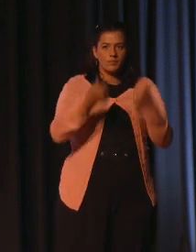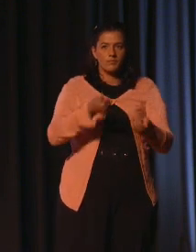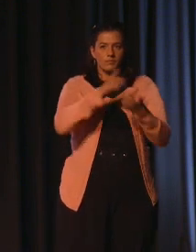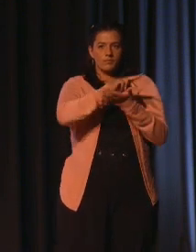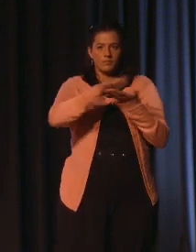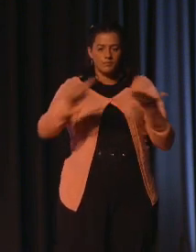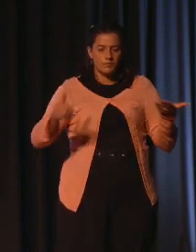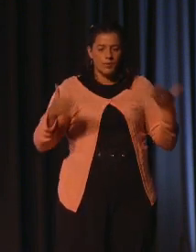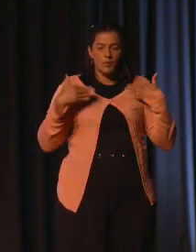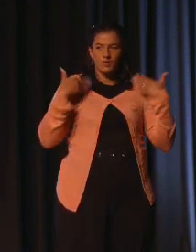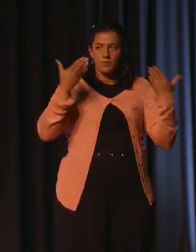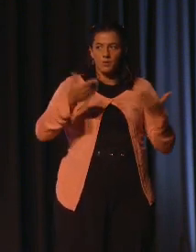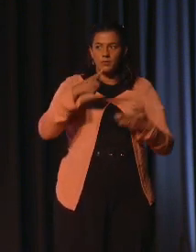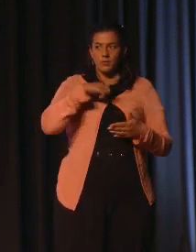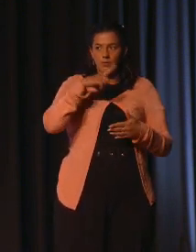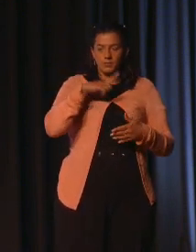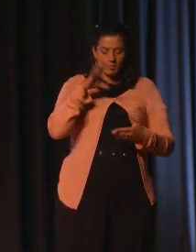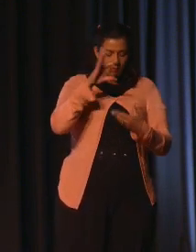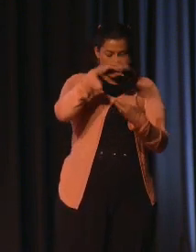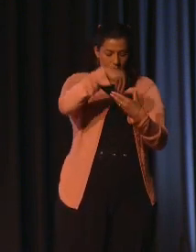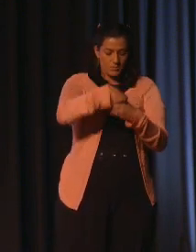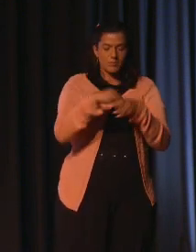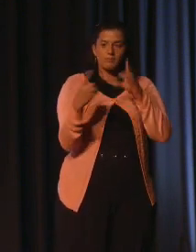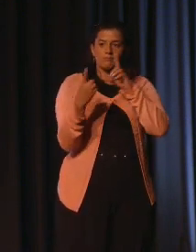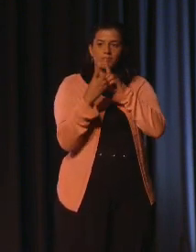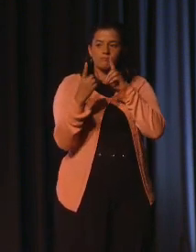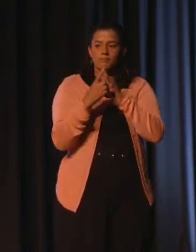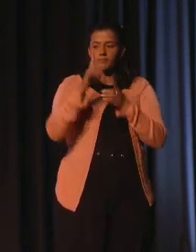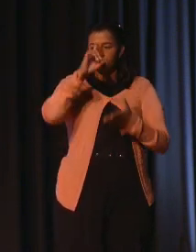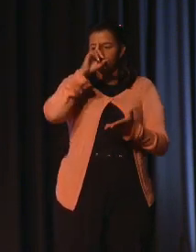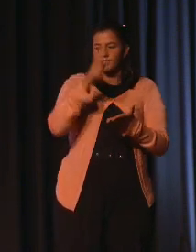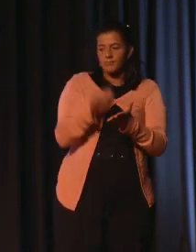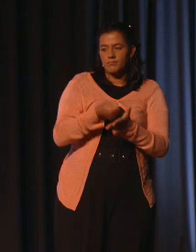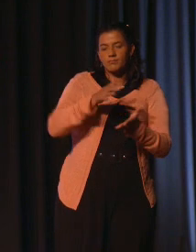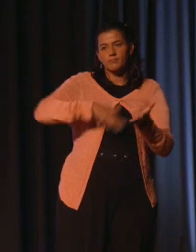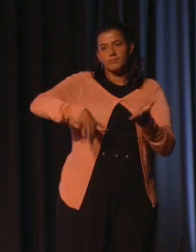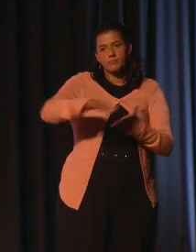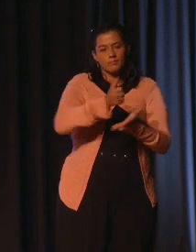os impactos que a gente pode ter aí na tomada de decisão,